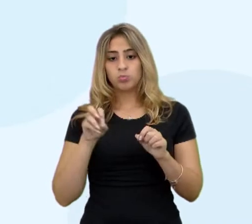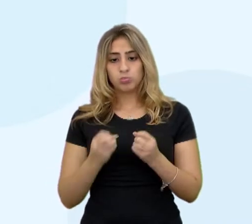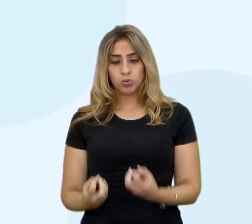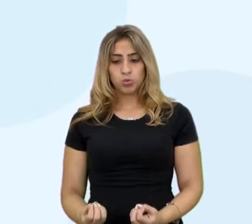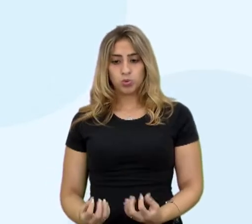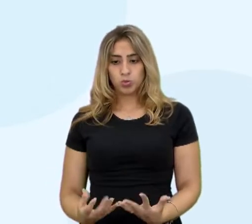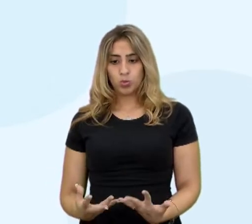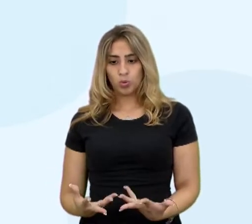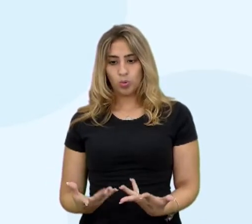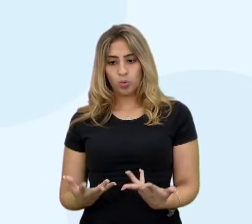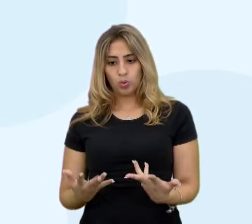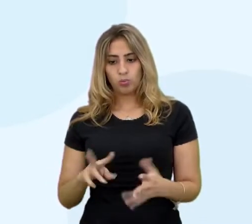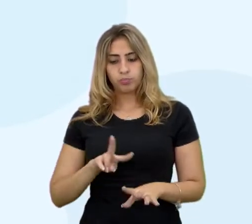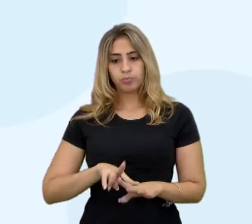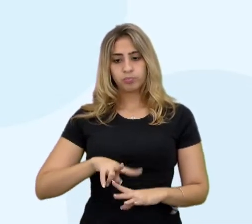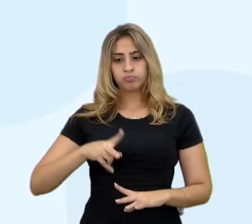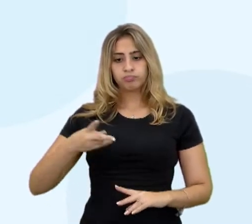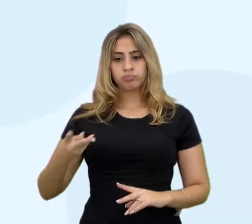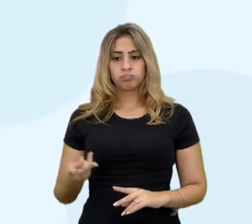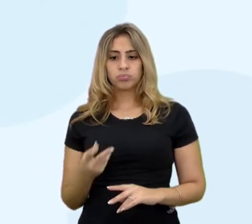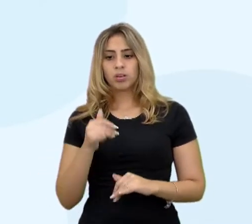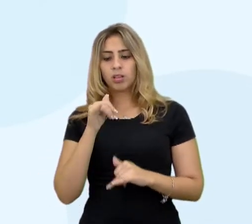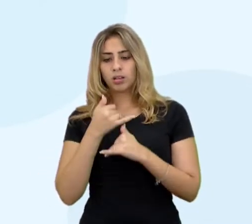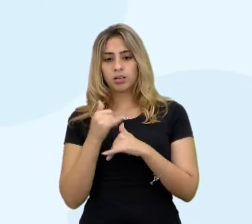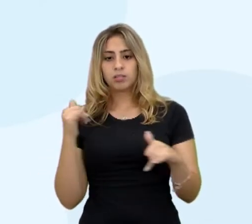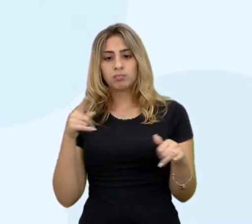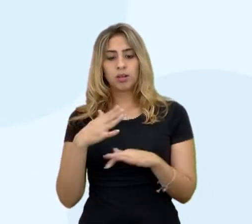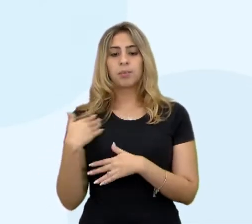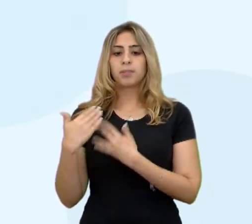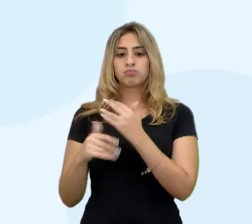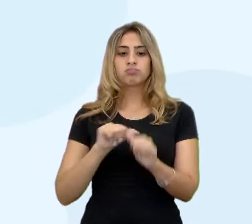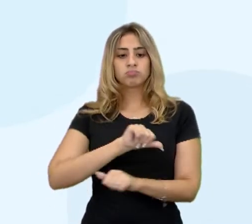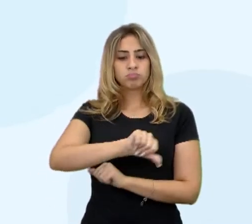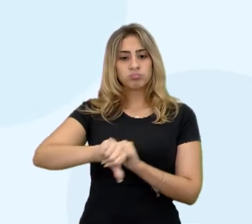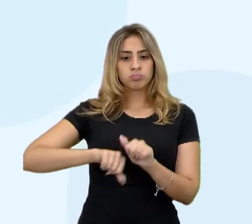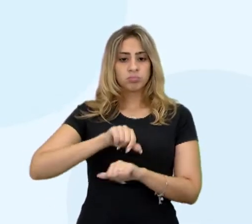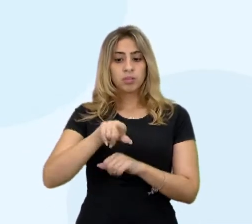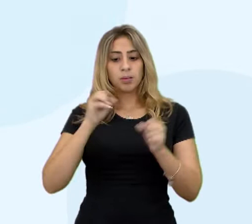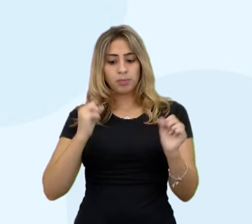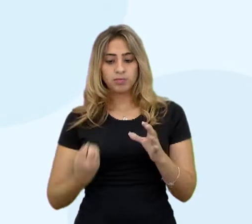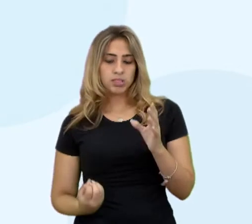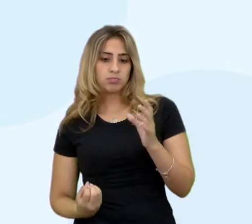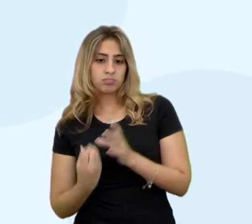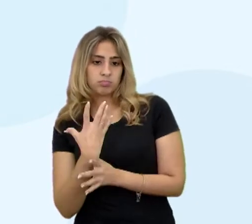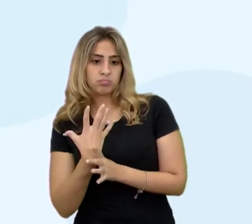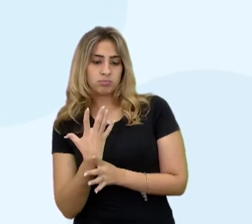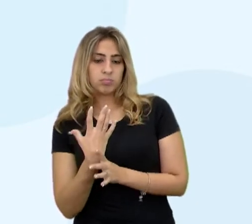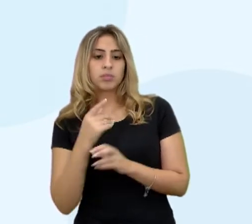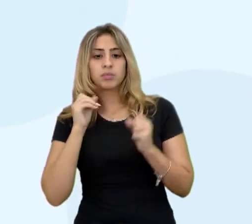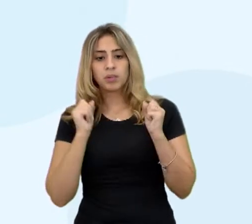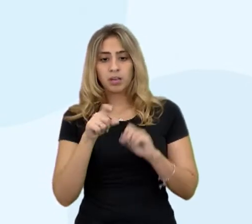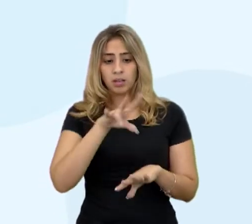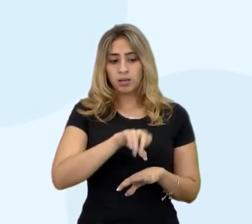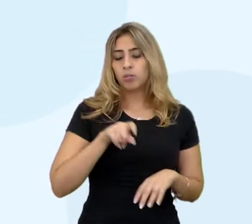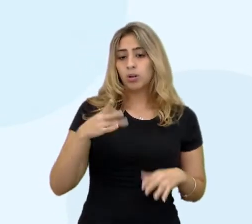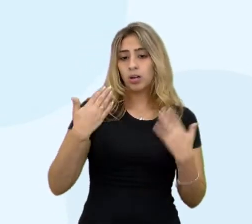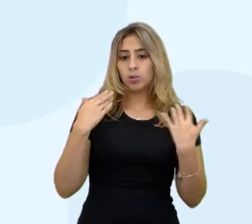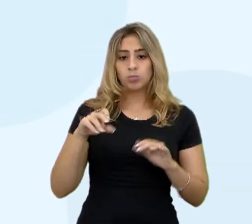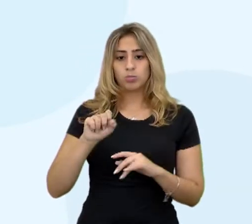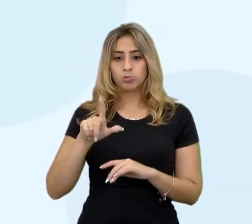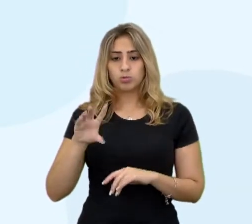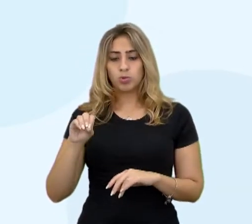e converte, lembrando que a energia ela passa por transformações, não pode ser criada, né? Então pega esse calor do